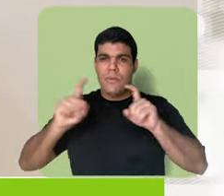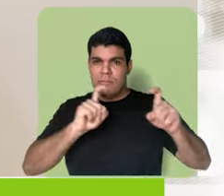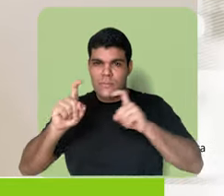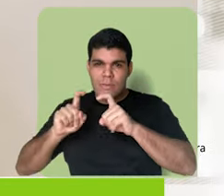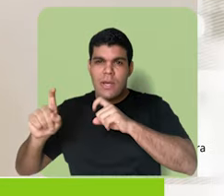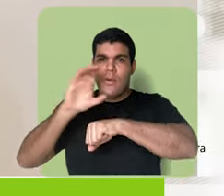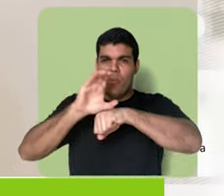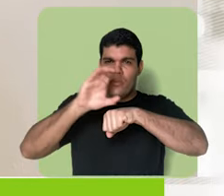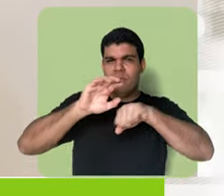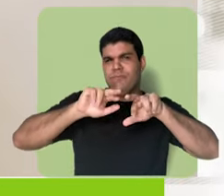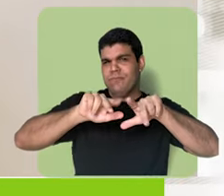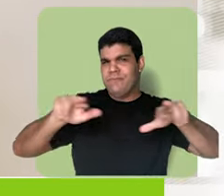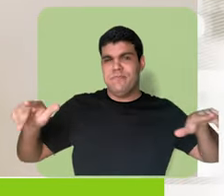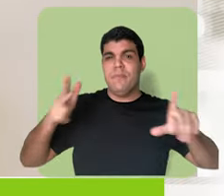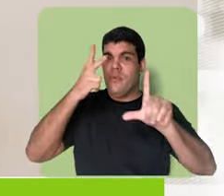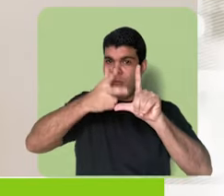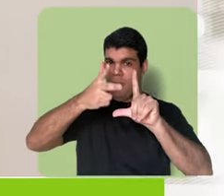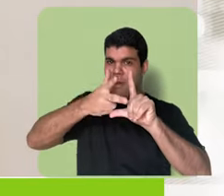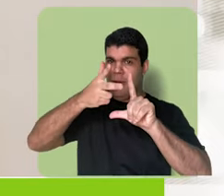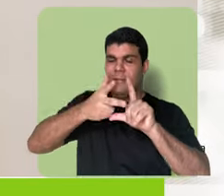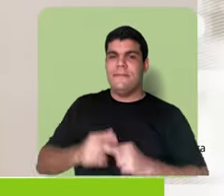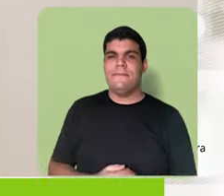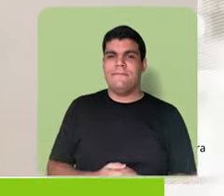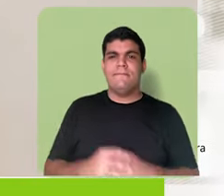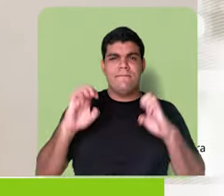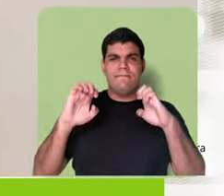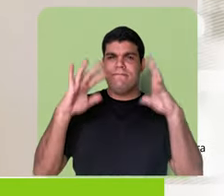é aberto ao público. Para se inscrever, basta acessar